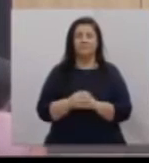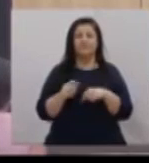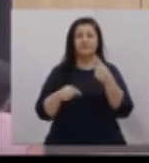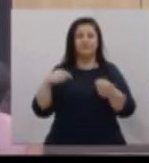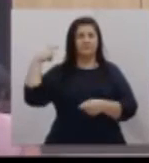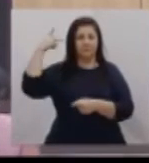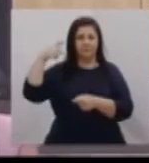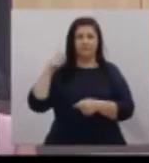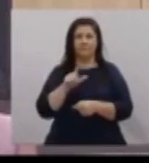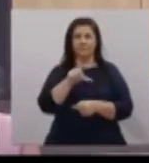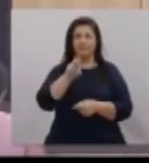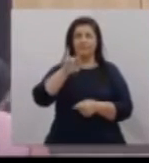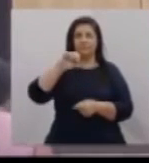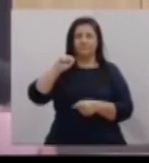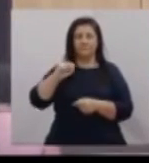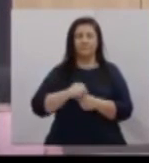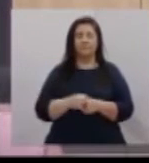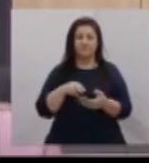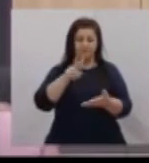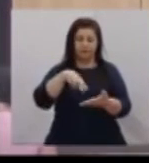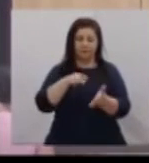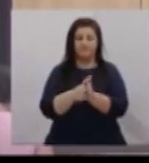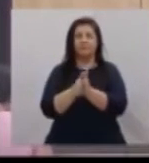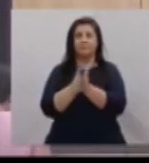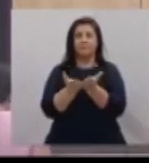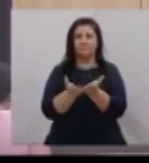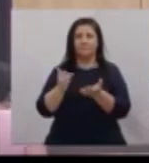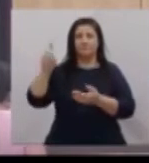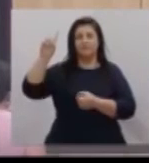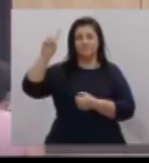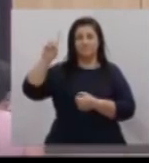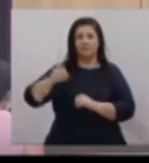que, após a execução do hino, proceda à leitura de um trecho da Bíblia.